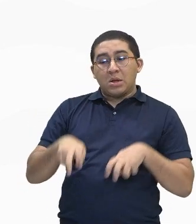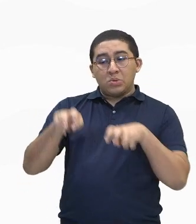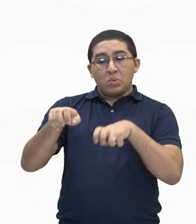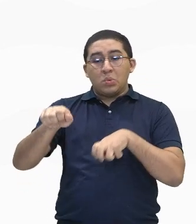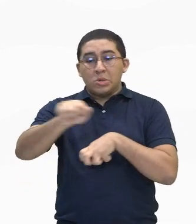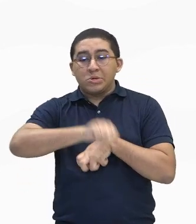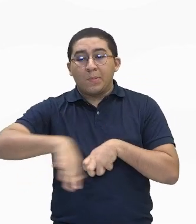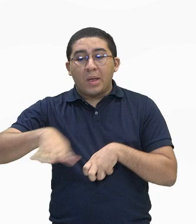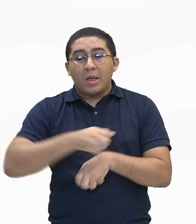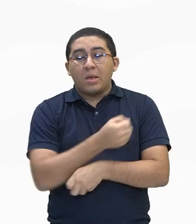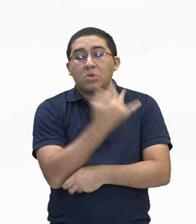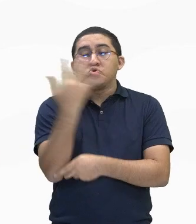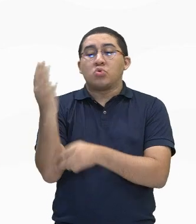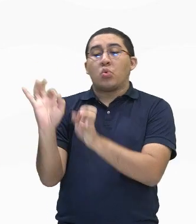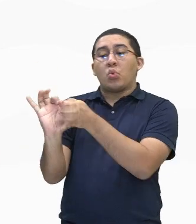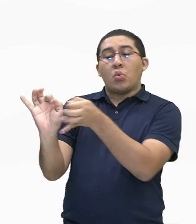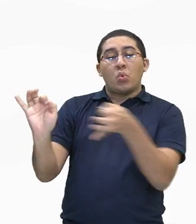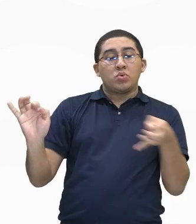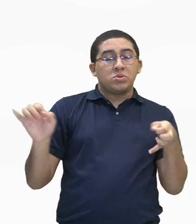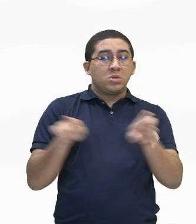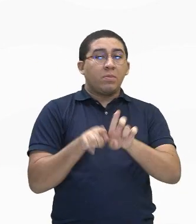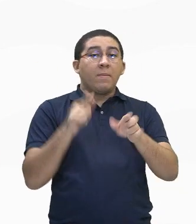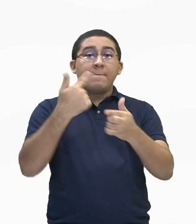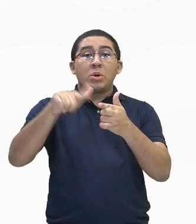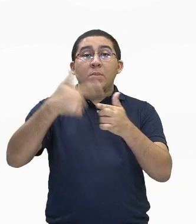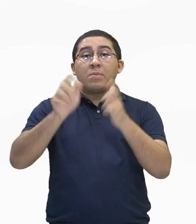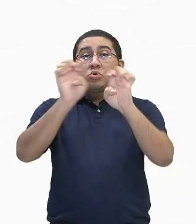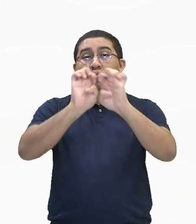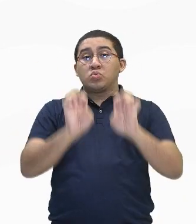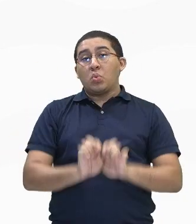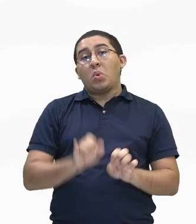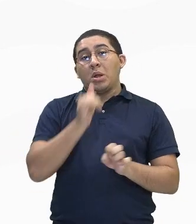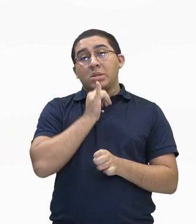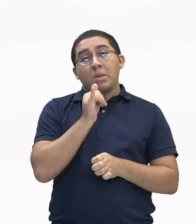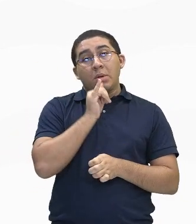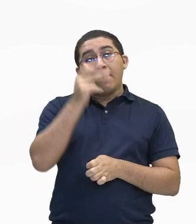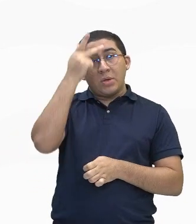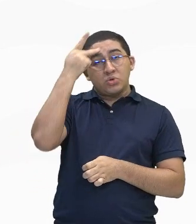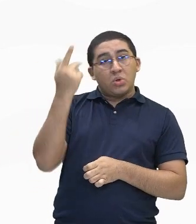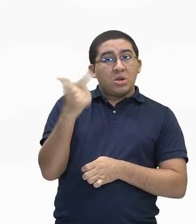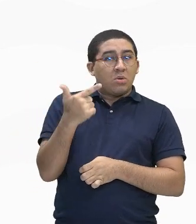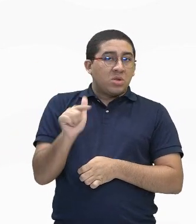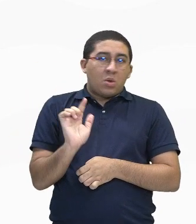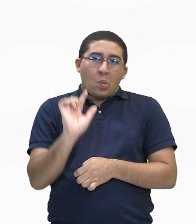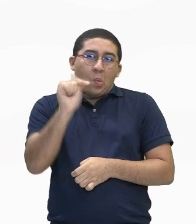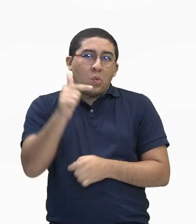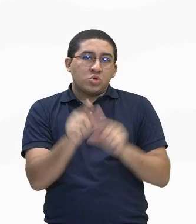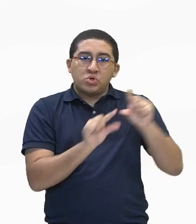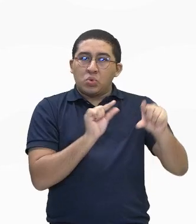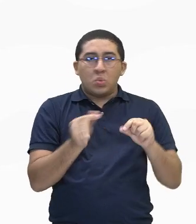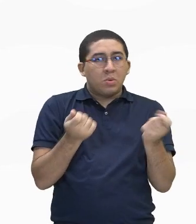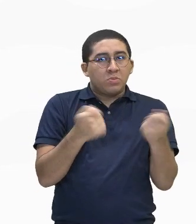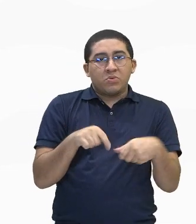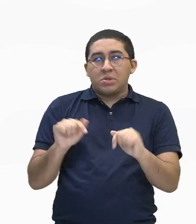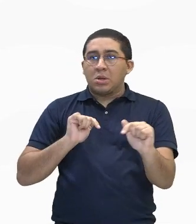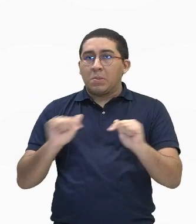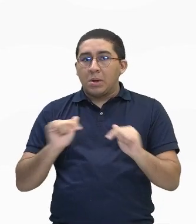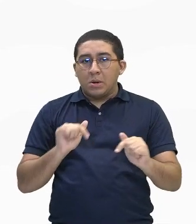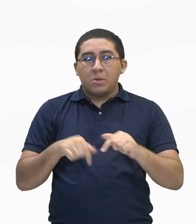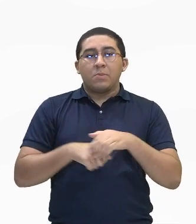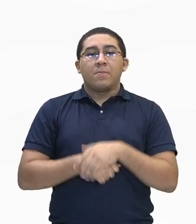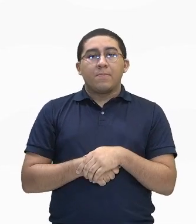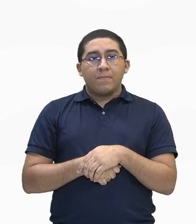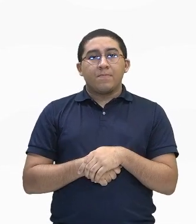desmatadas, problema estrutural, como a falta de alternativas econômicas sustentáveis para as comunidades locais,